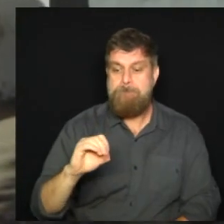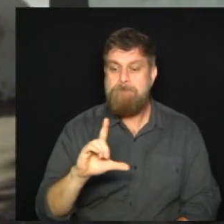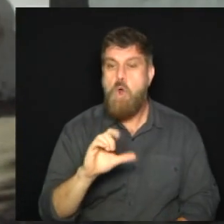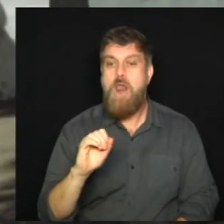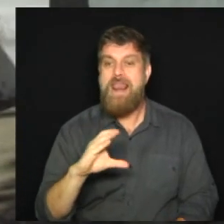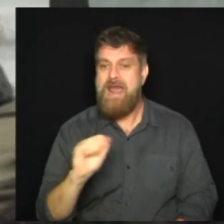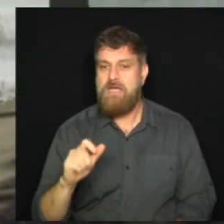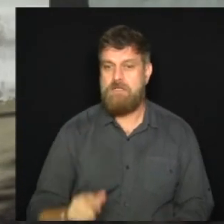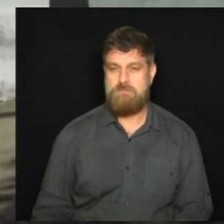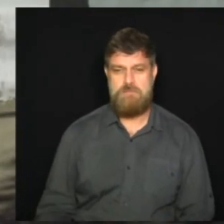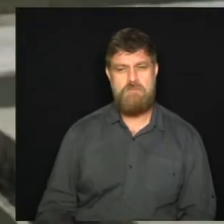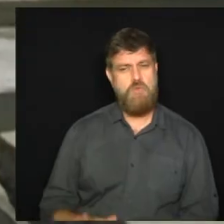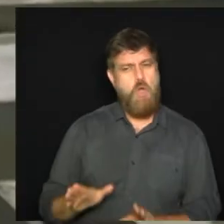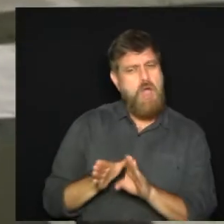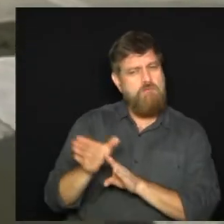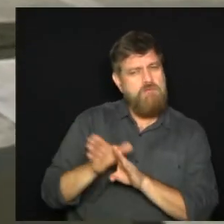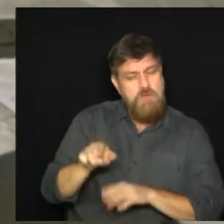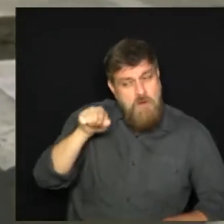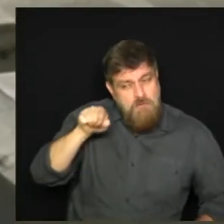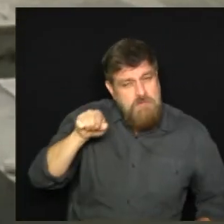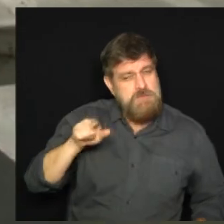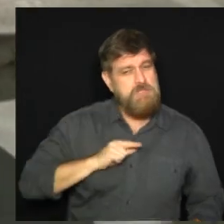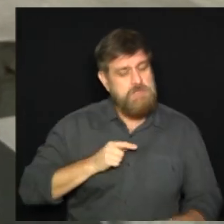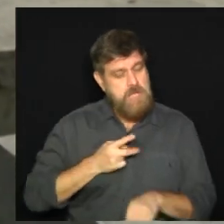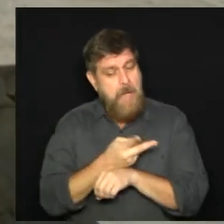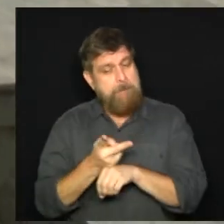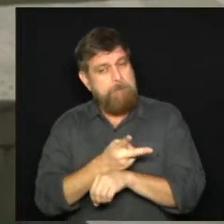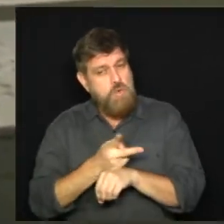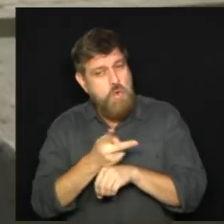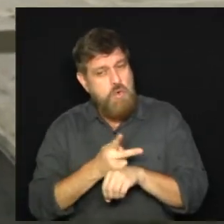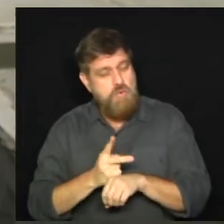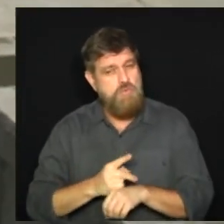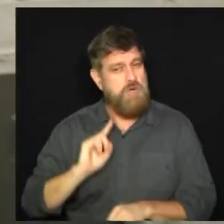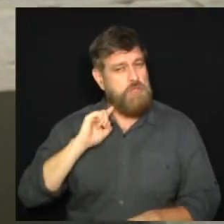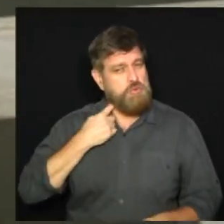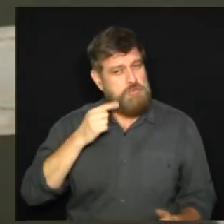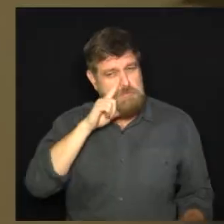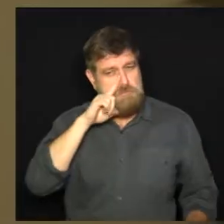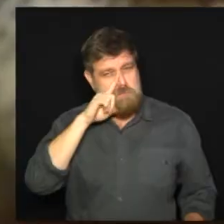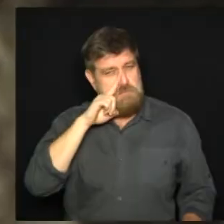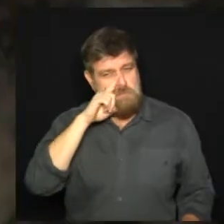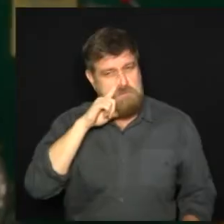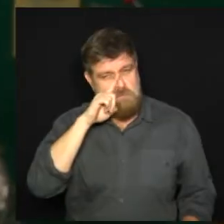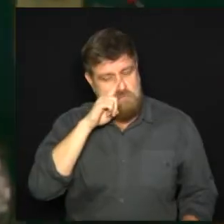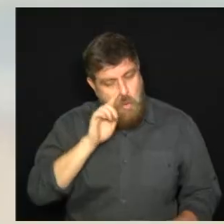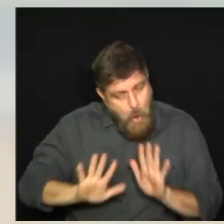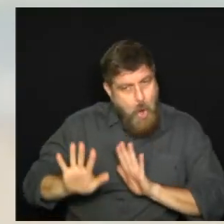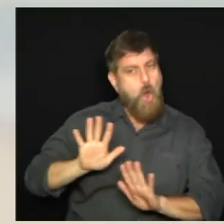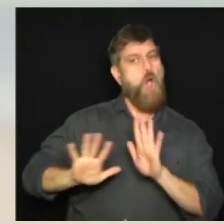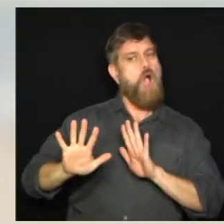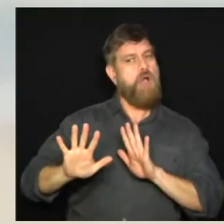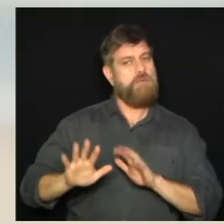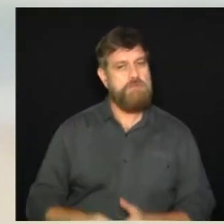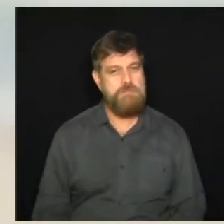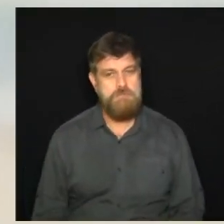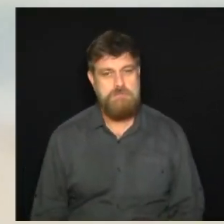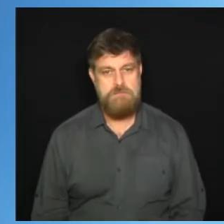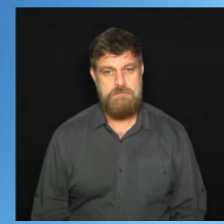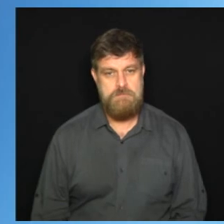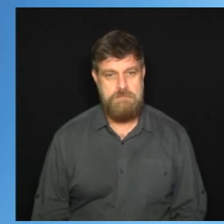jornalista Ricardo finalmente chega na fase final de sua pesquisa de doutorado a respeito das escravas brancas no Rio de Janeiro,